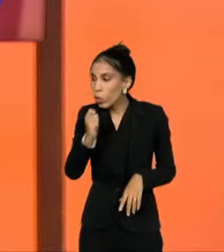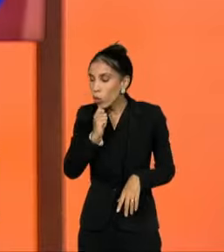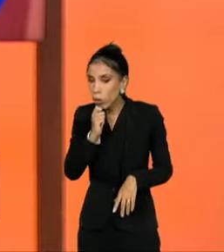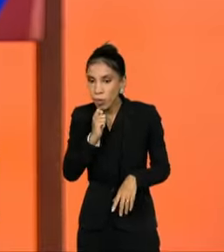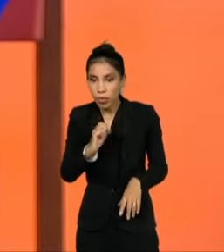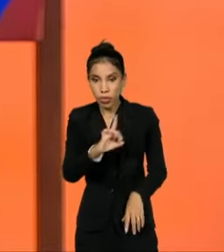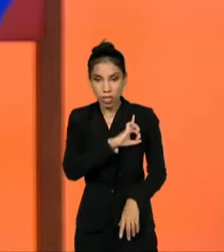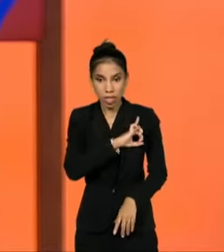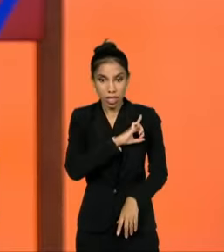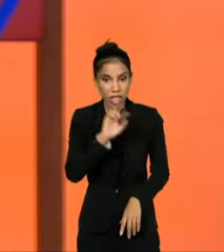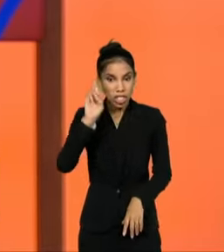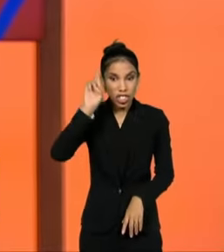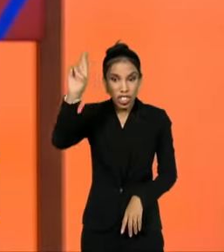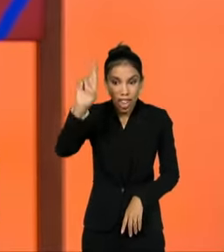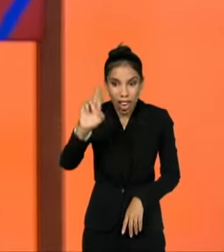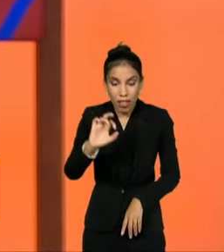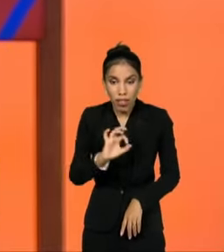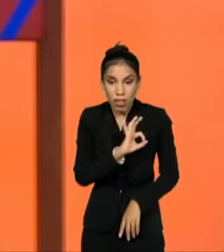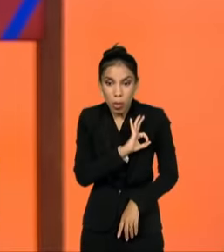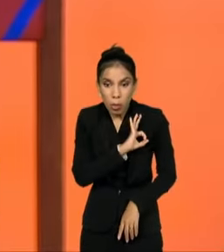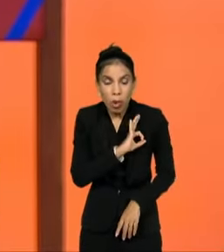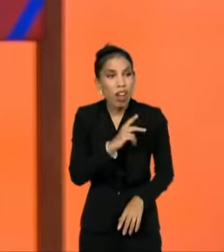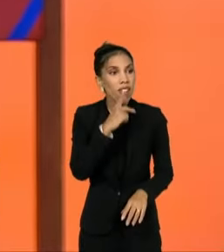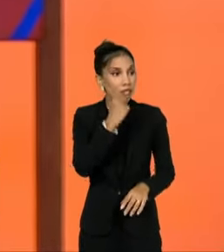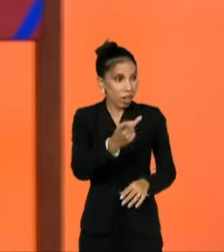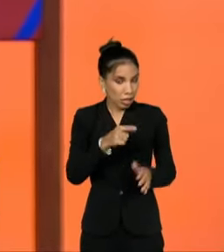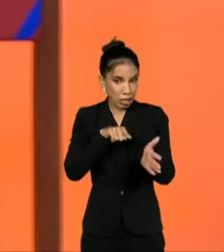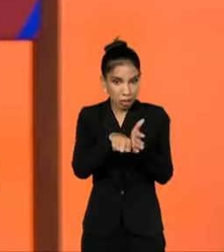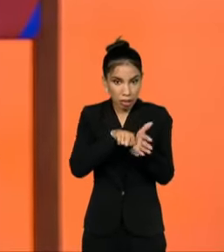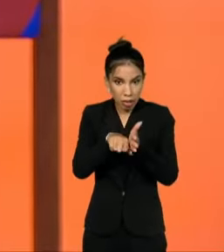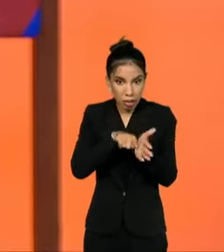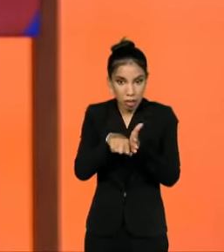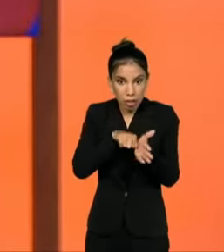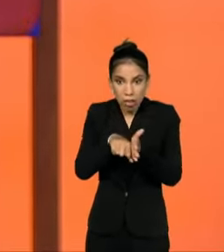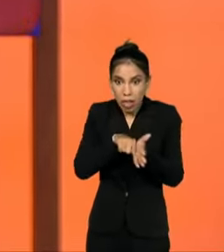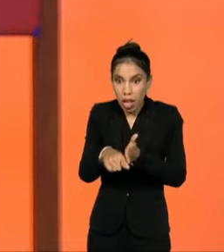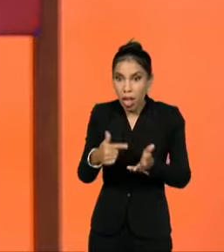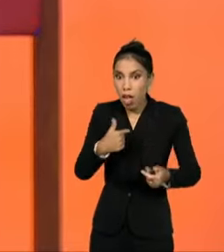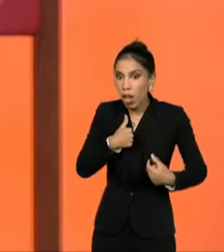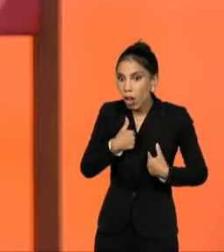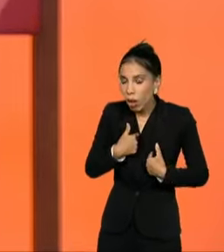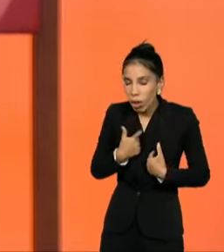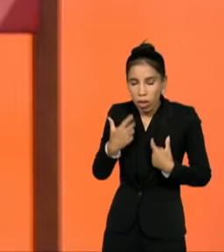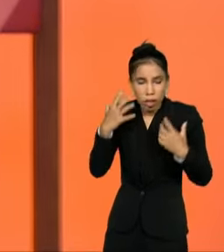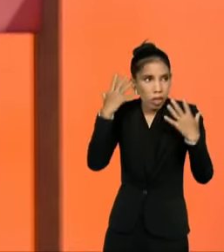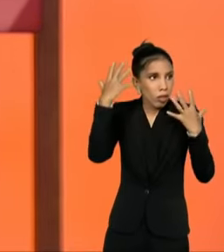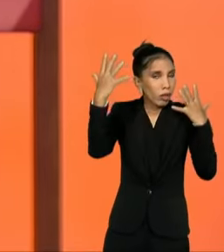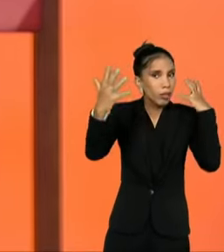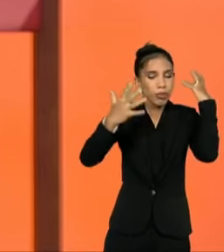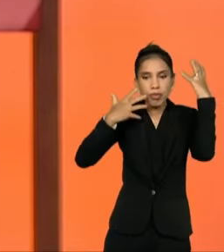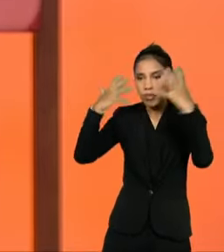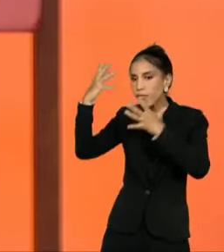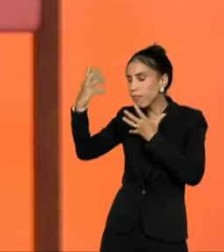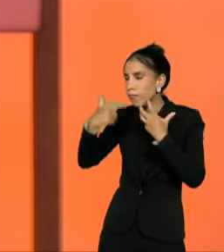um delegado que era o chefe da polícia, dizendo que ia investigar, eu estava completamente, né, em outra sintonia.